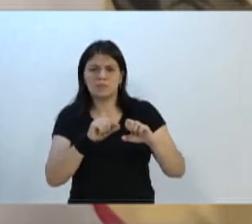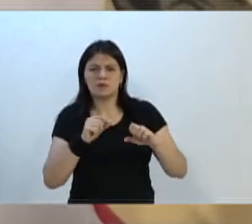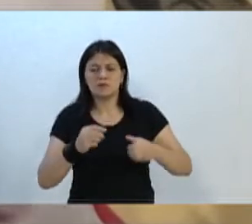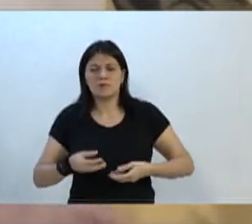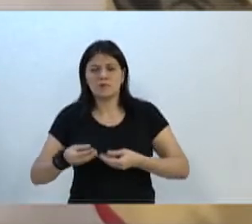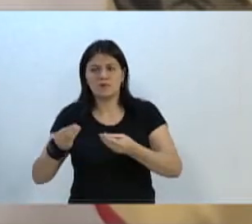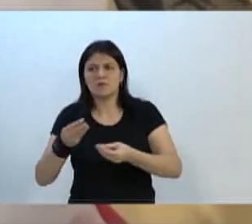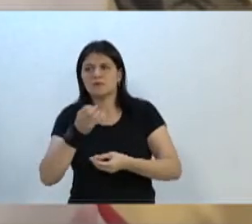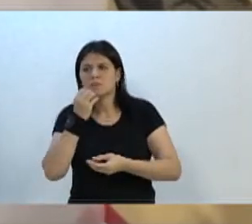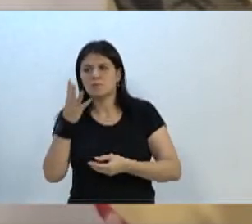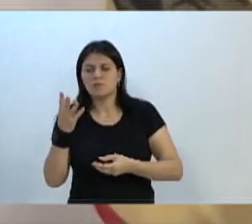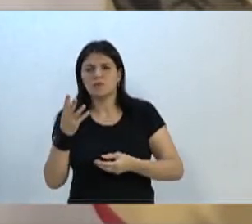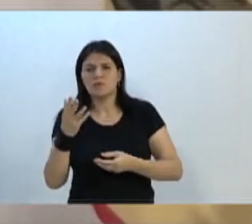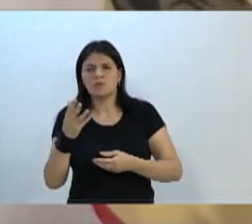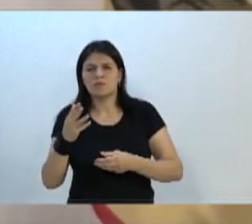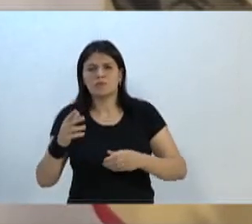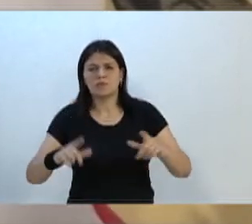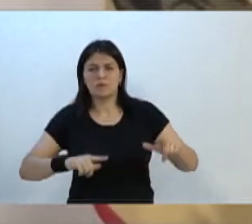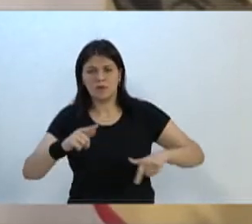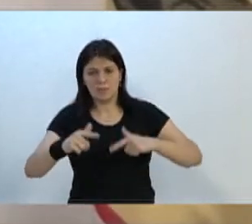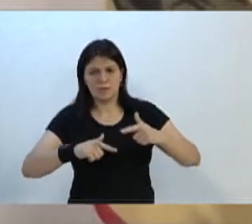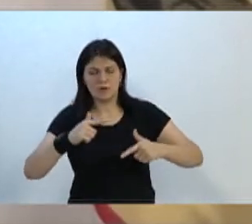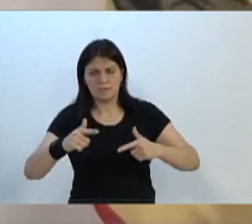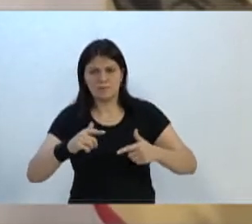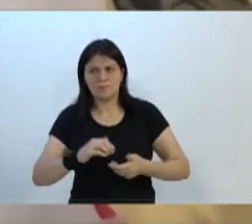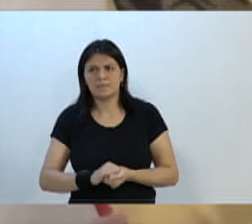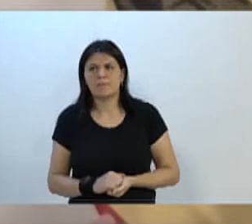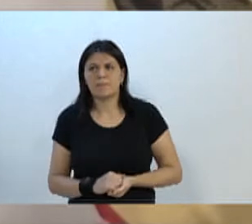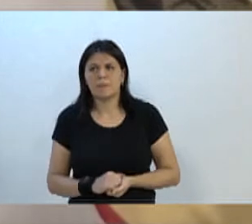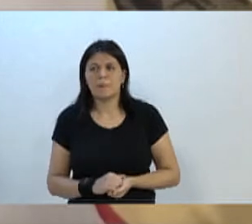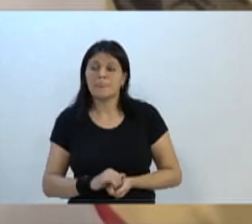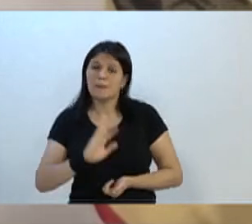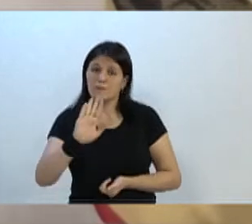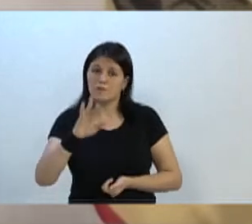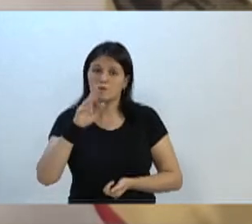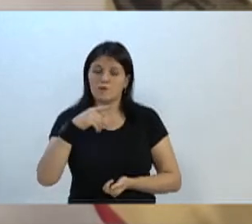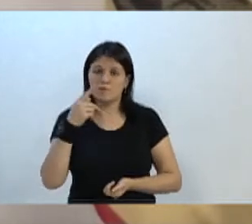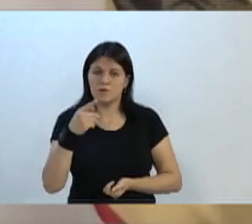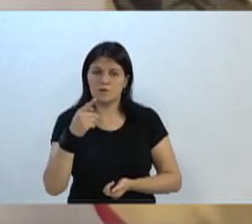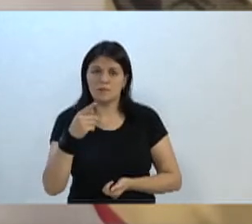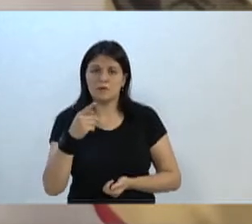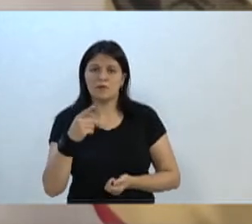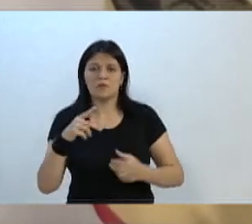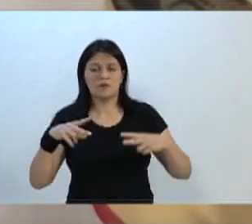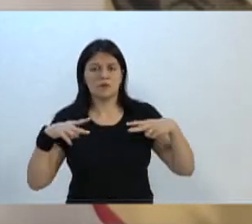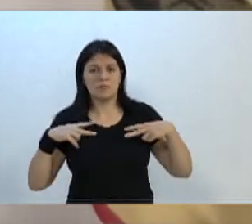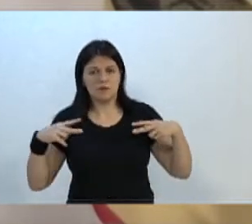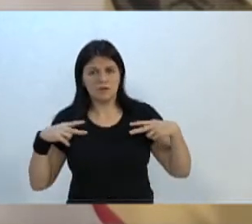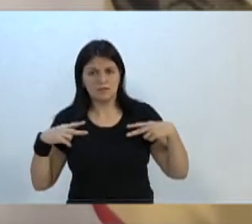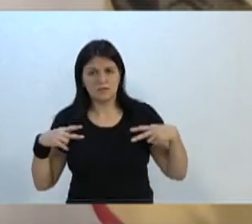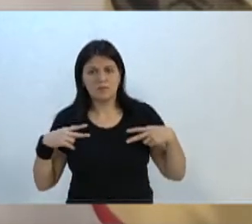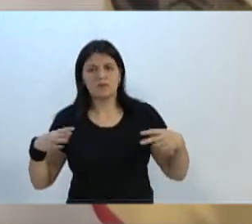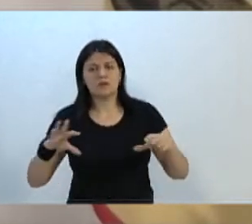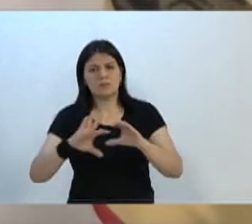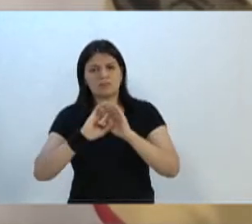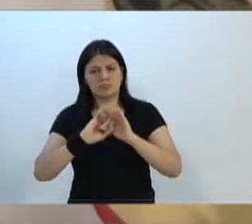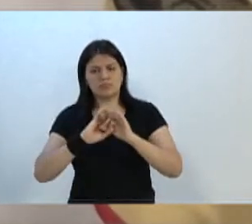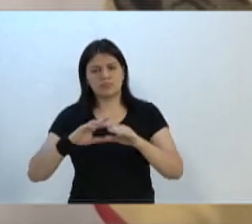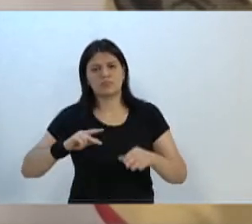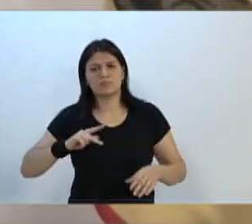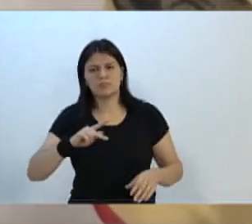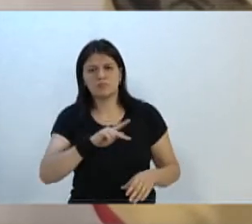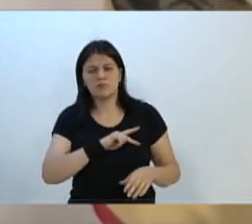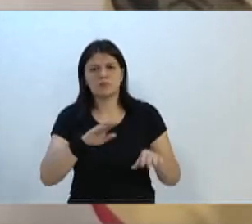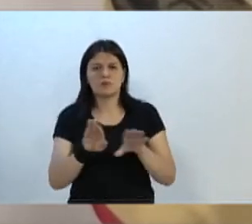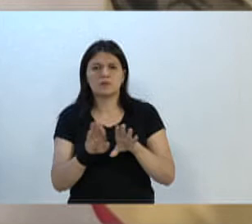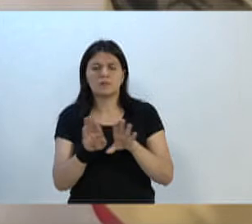preços para a população e bons serviços então como eu disse através de privatização parceria público privada ou aperfeiçoamento